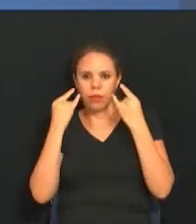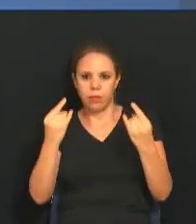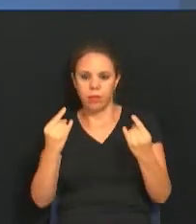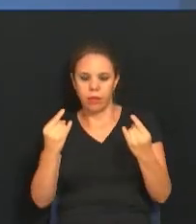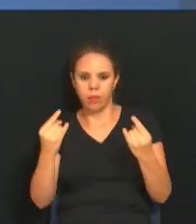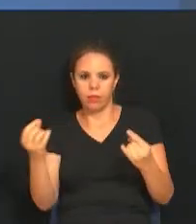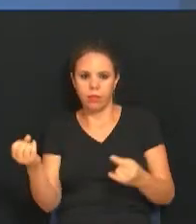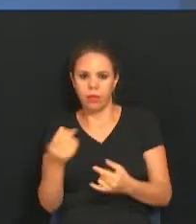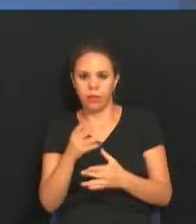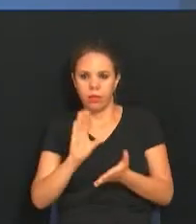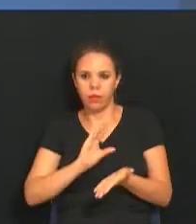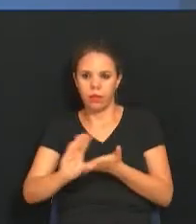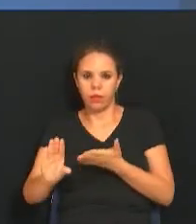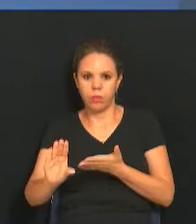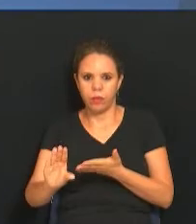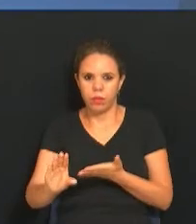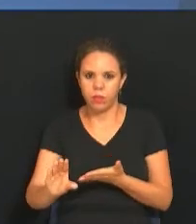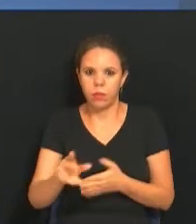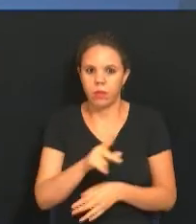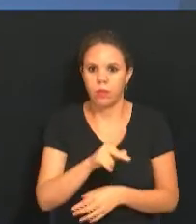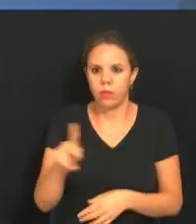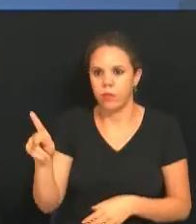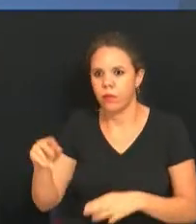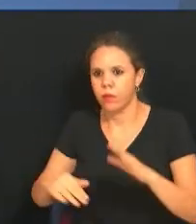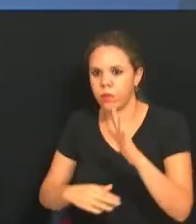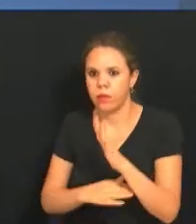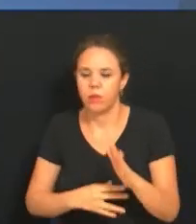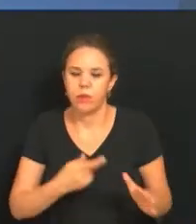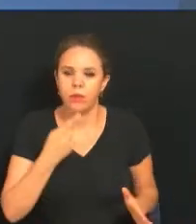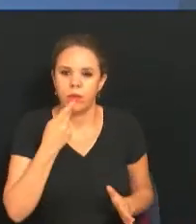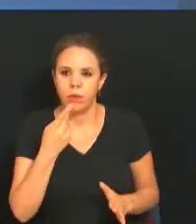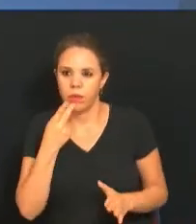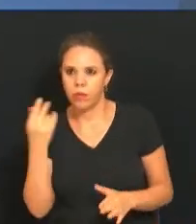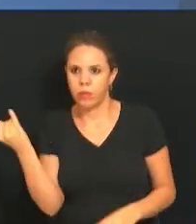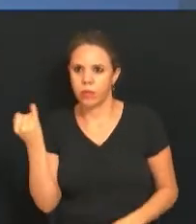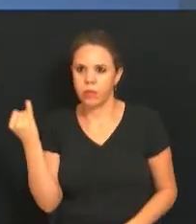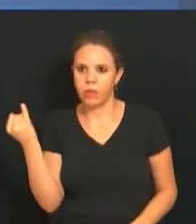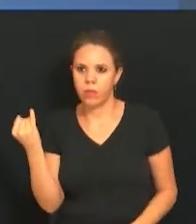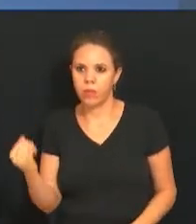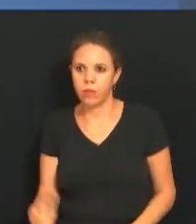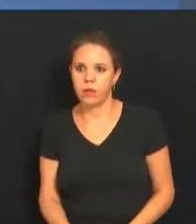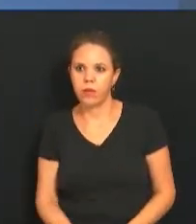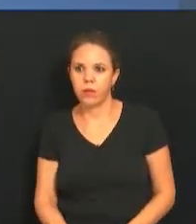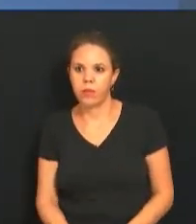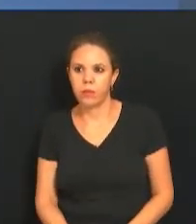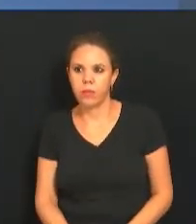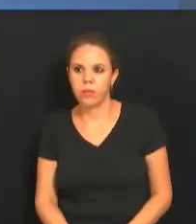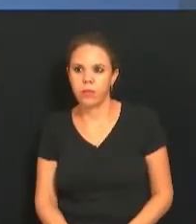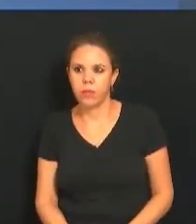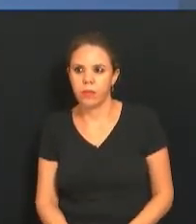novos investimentos. E o presidente da Câmara falou sobre a importância dessa participação.